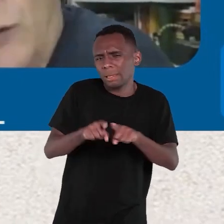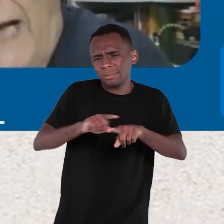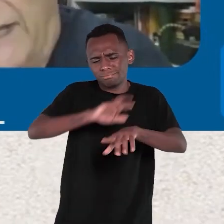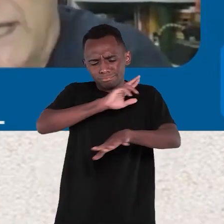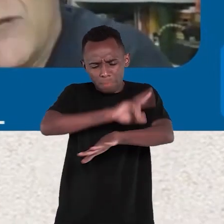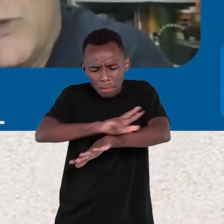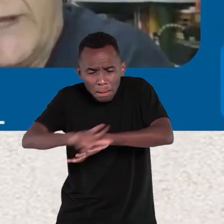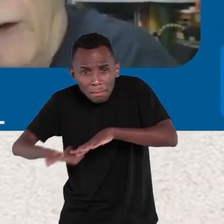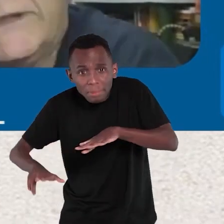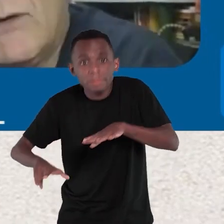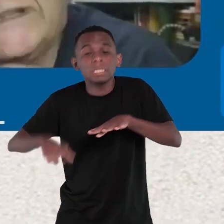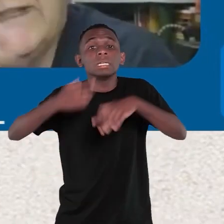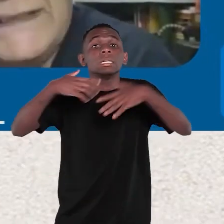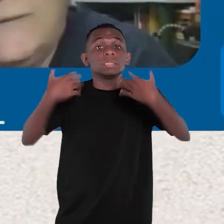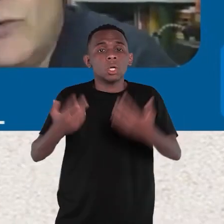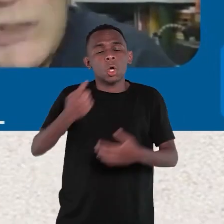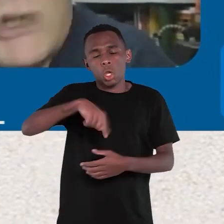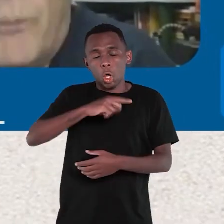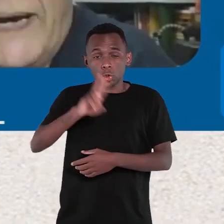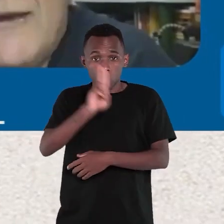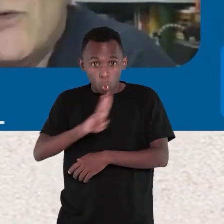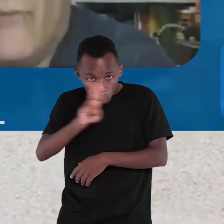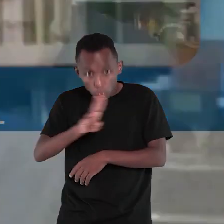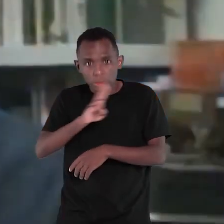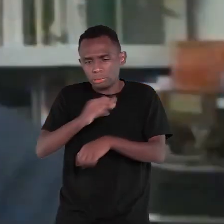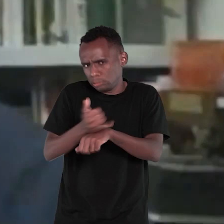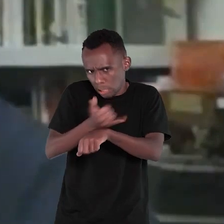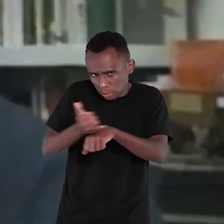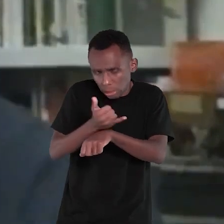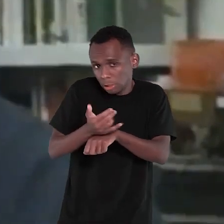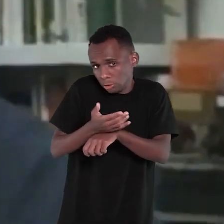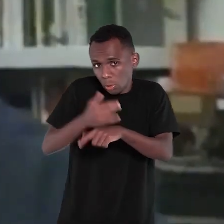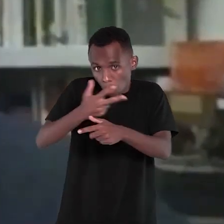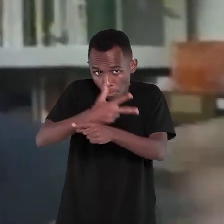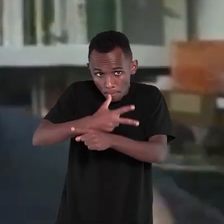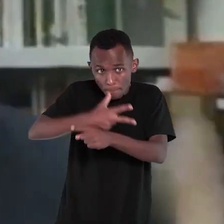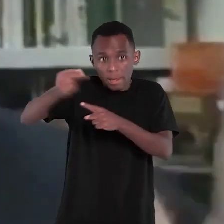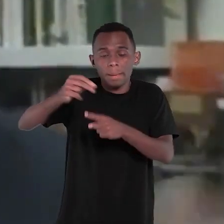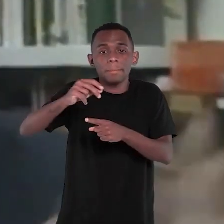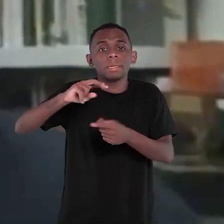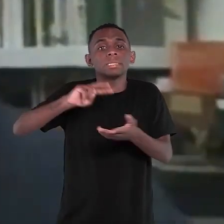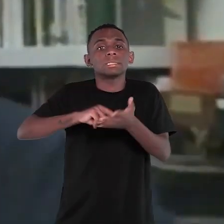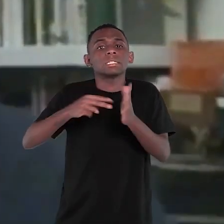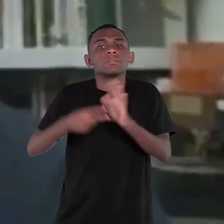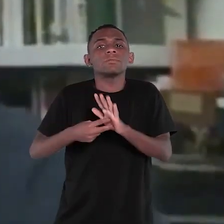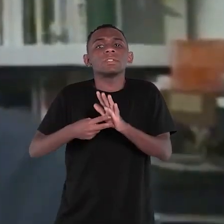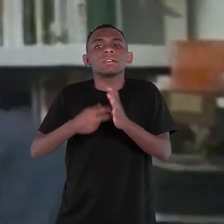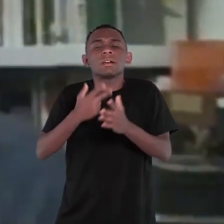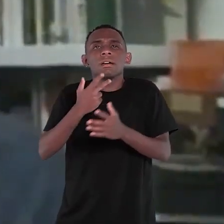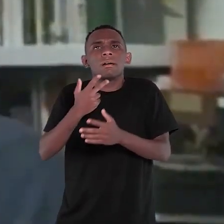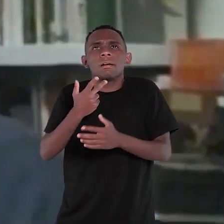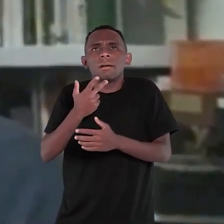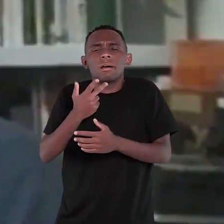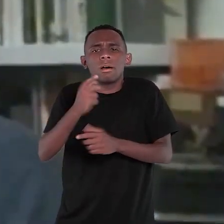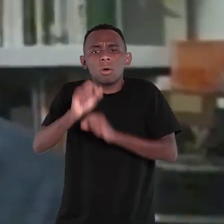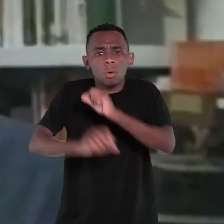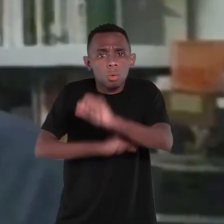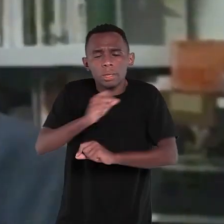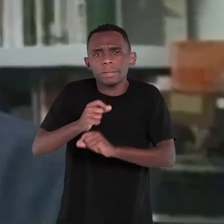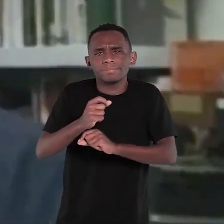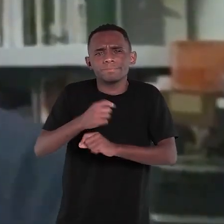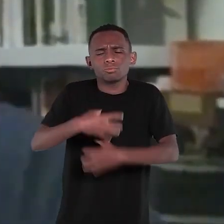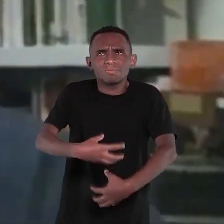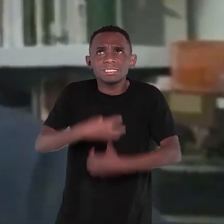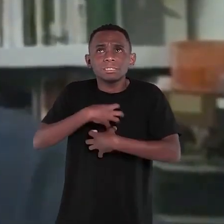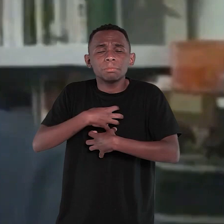de pluralismo e tal. Então, a gente usa o prêmio quase como esse de estar nas 100 melhores ONGs do Brasil, para